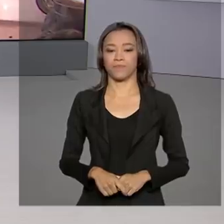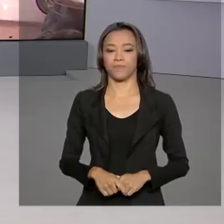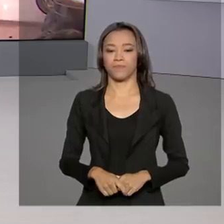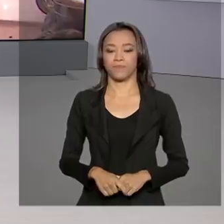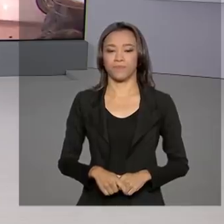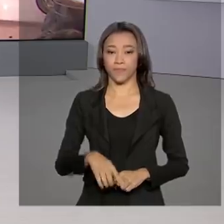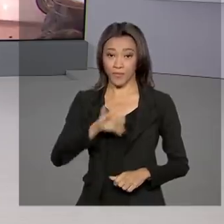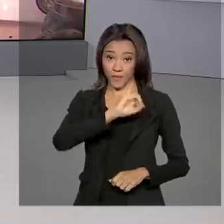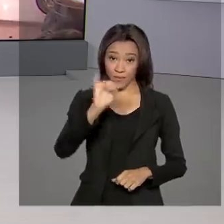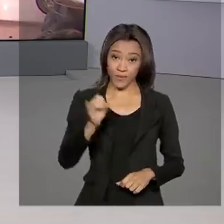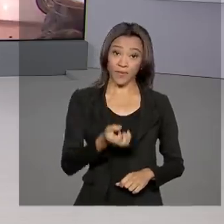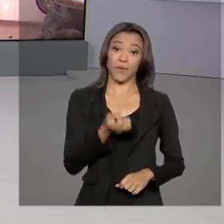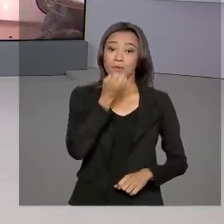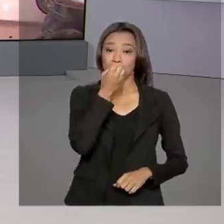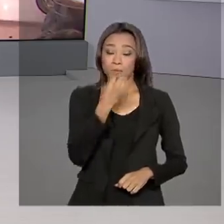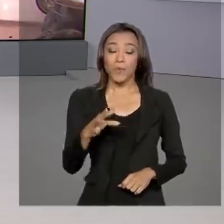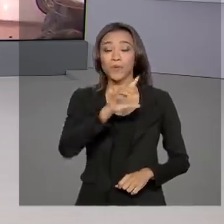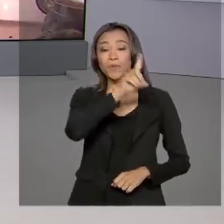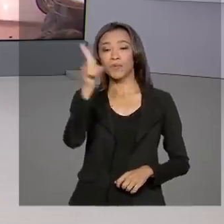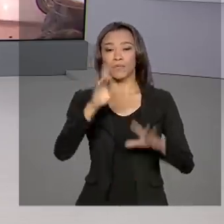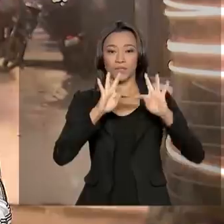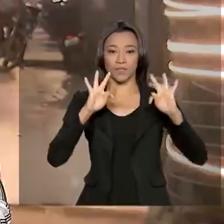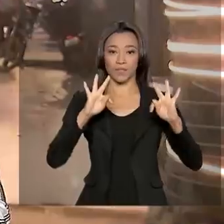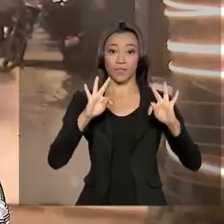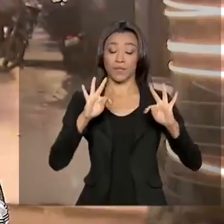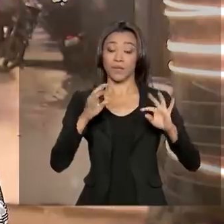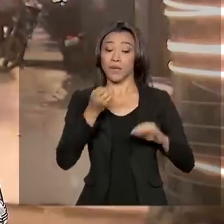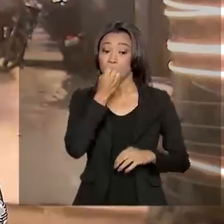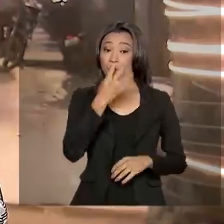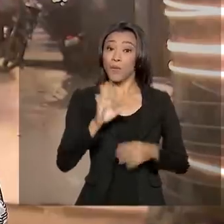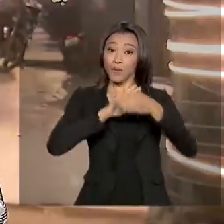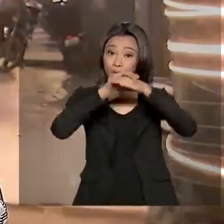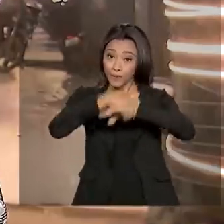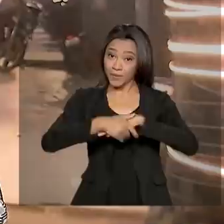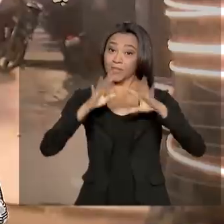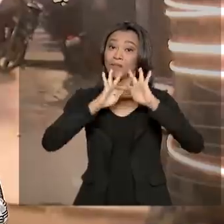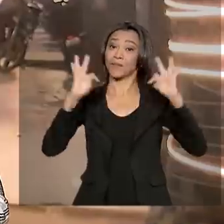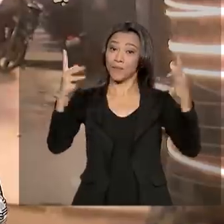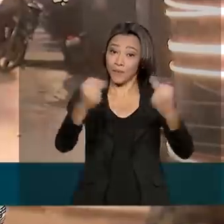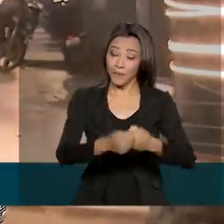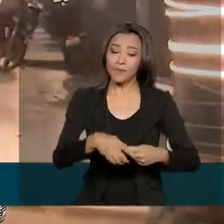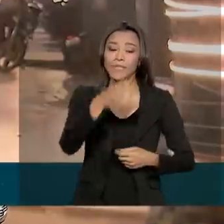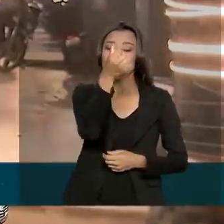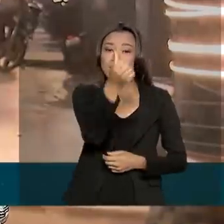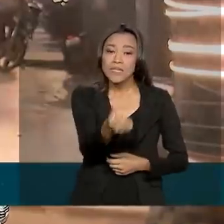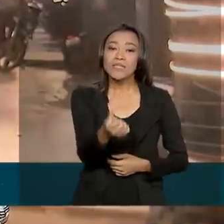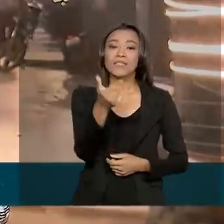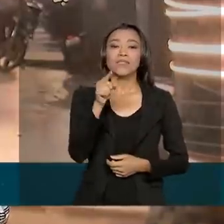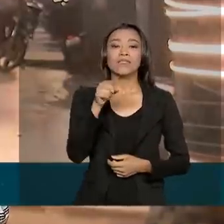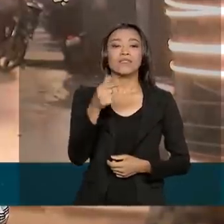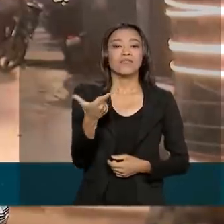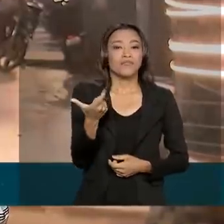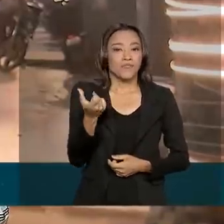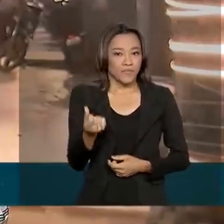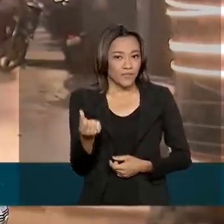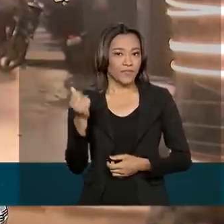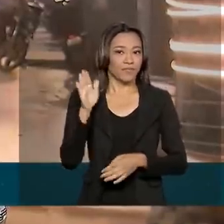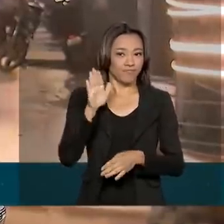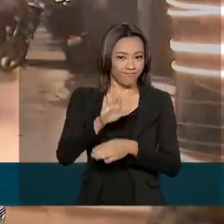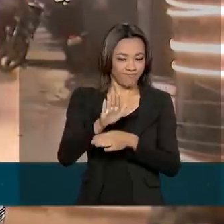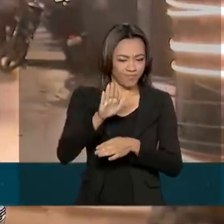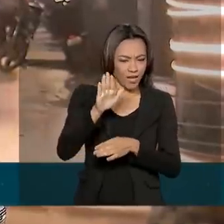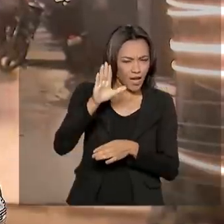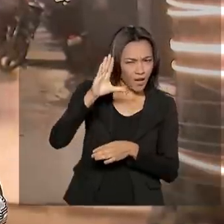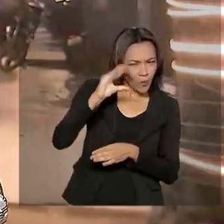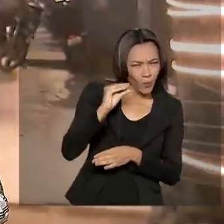Oi, Renata. Boa noite a você, boa noite a todos aqui em Nova Delhi, 6h20 da tarde. Trânsito movimentadíssimo da capital indiana.